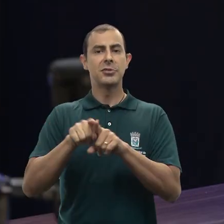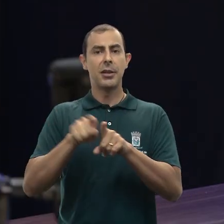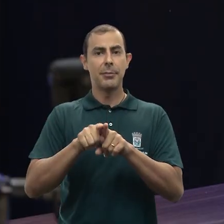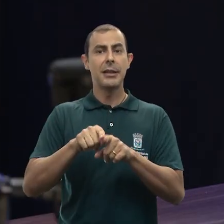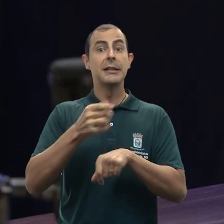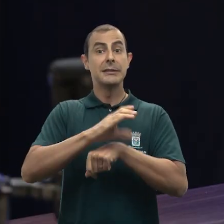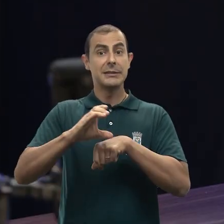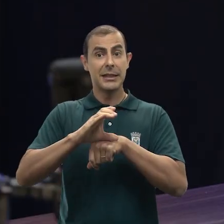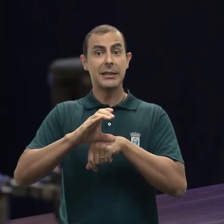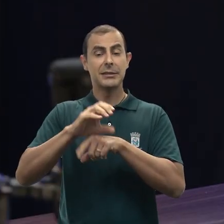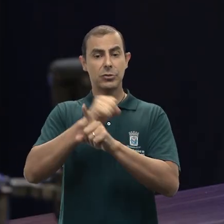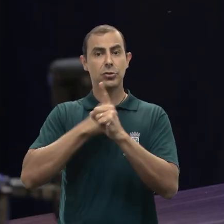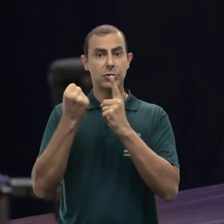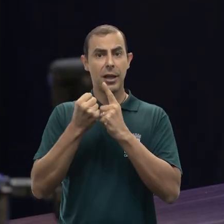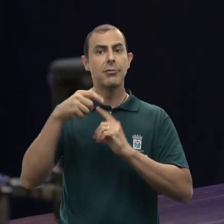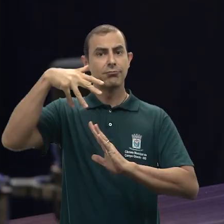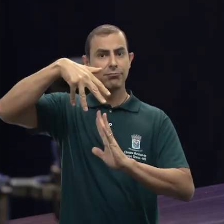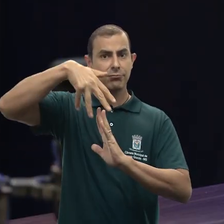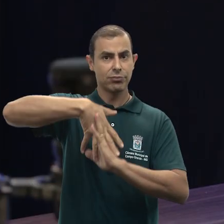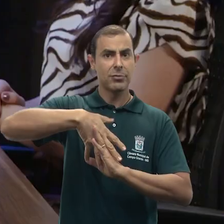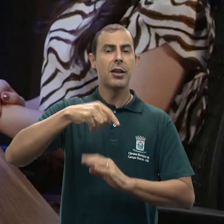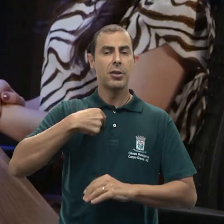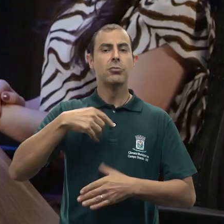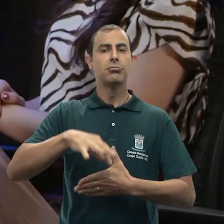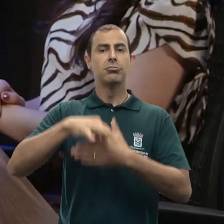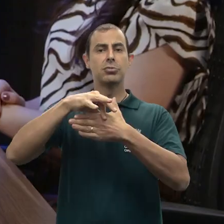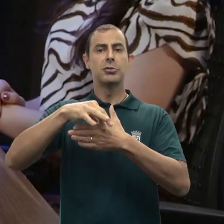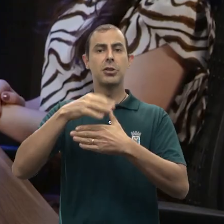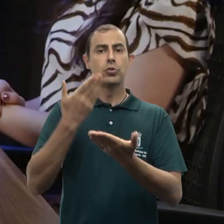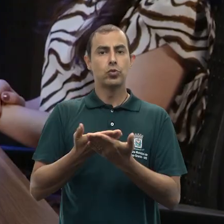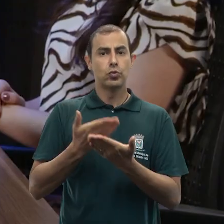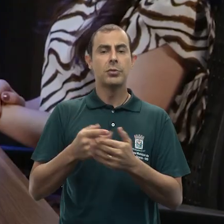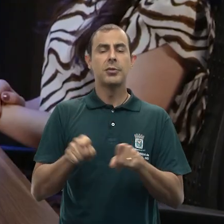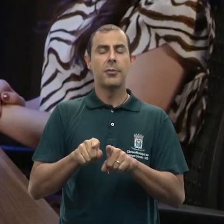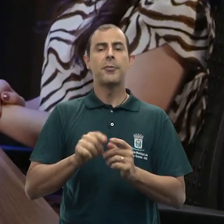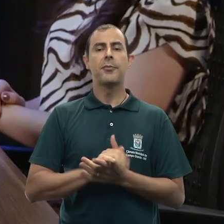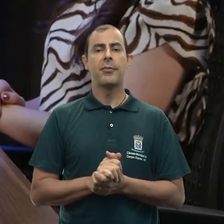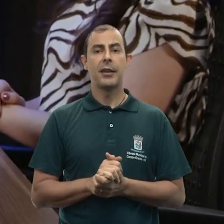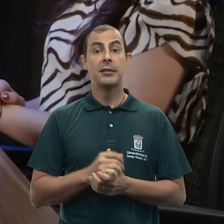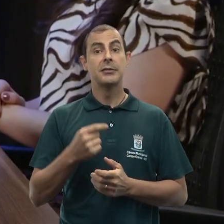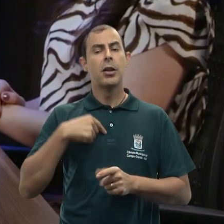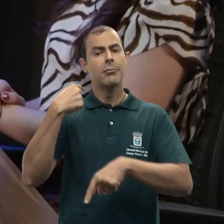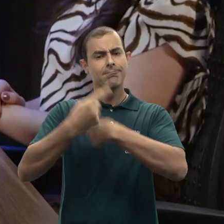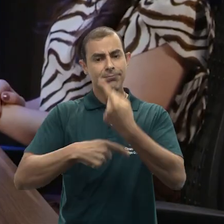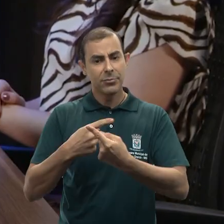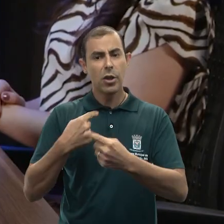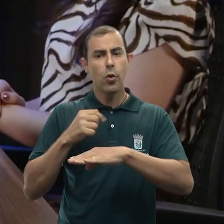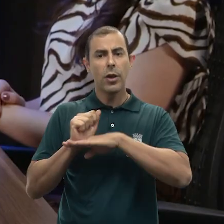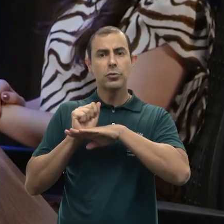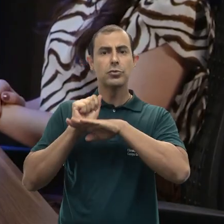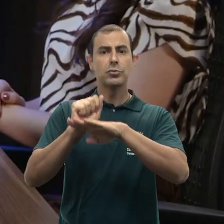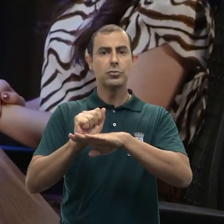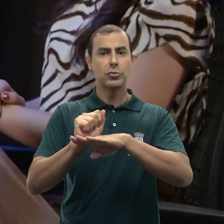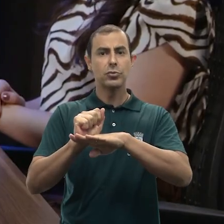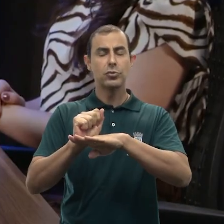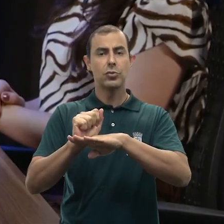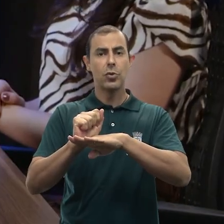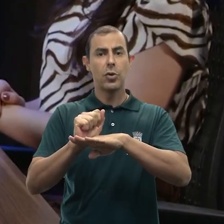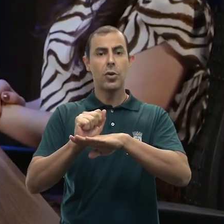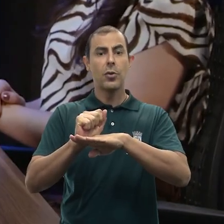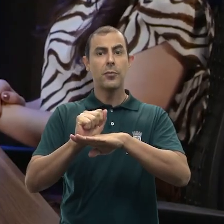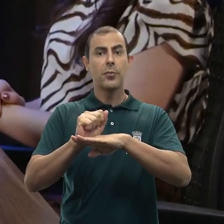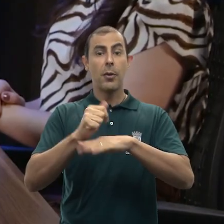ciências sociais na Universidade Federal. E me tornei assessor parlamentar da